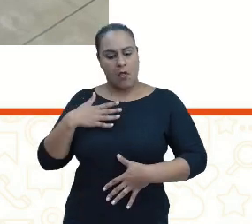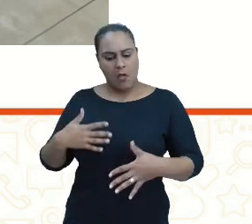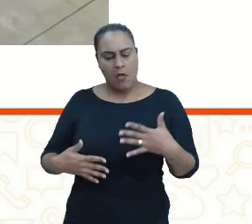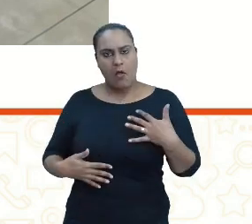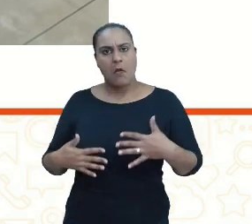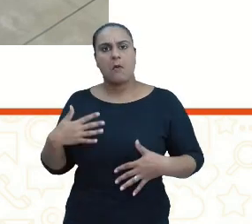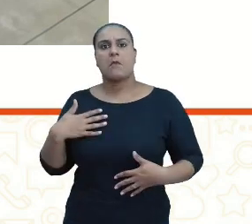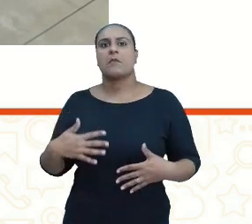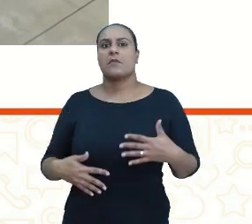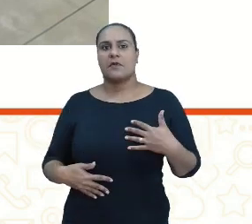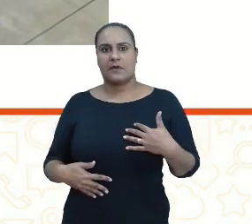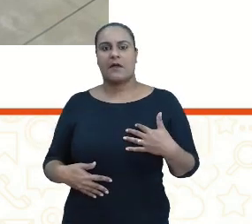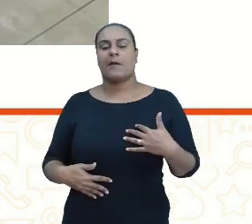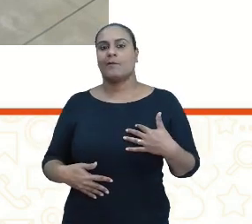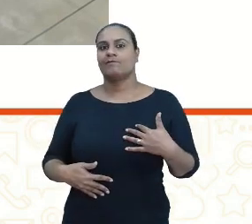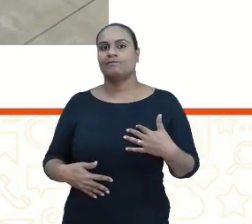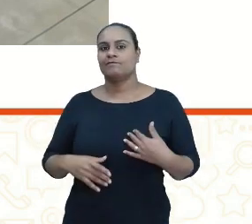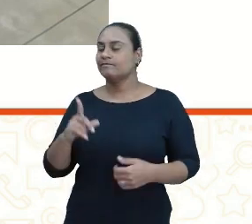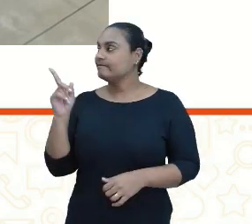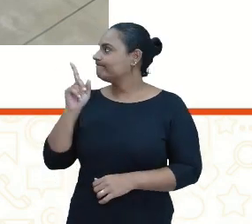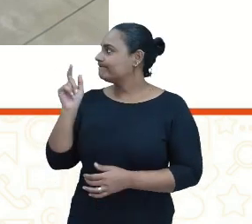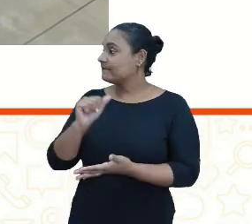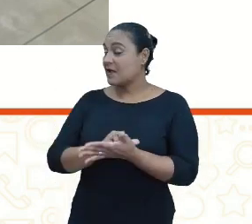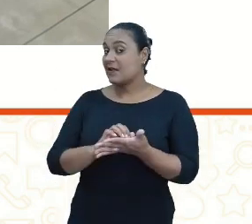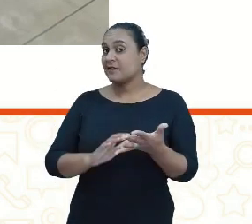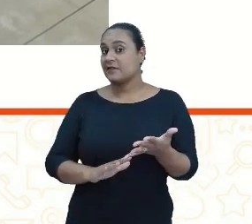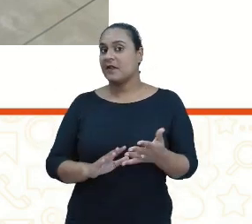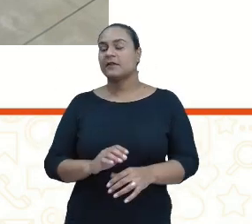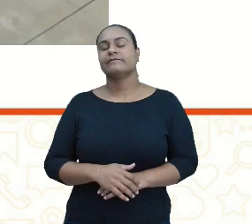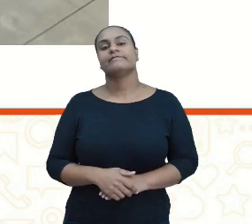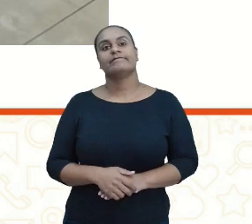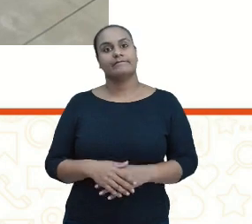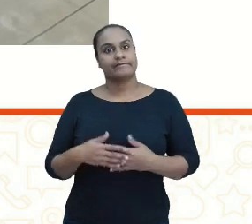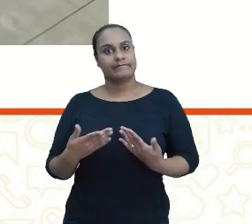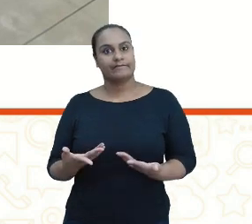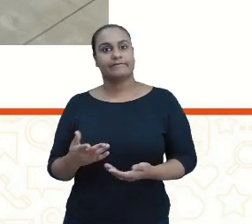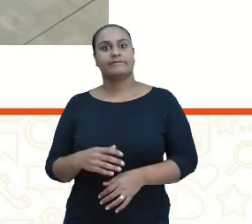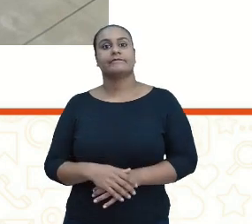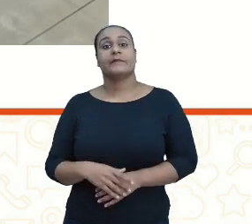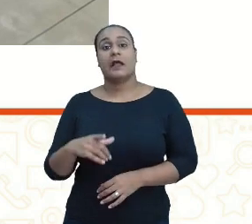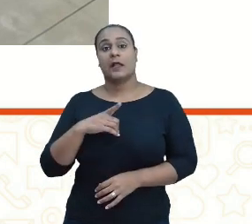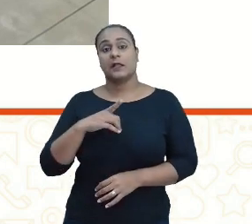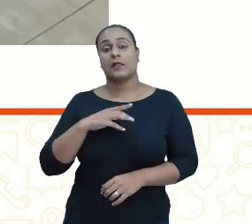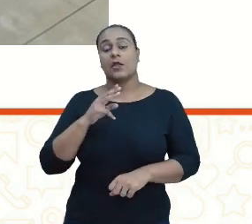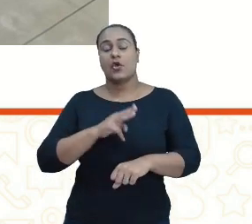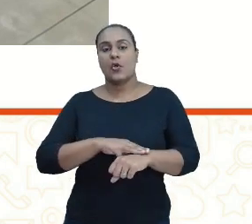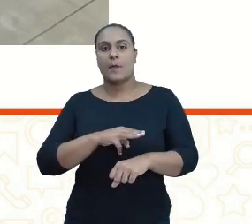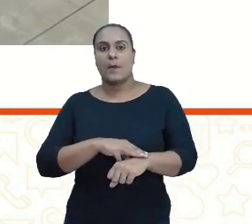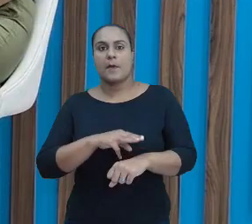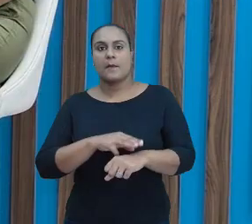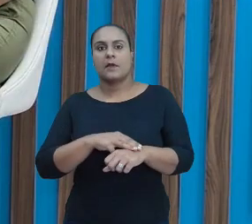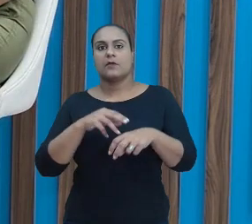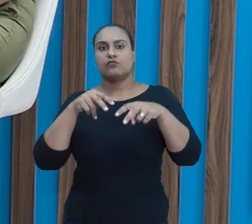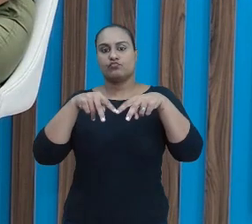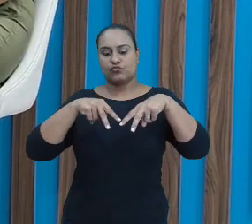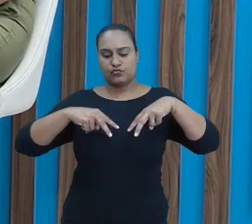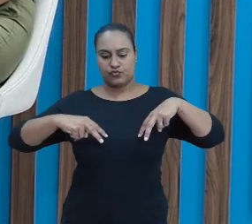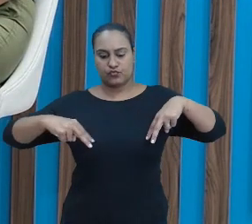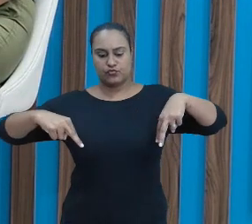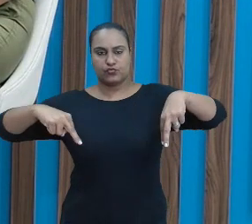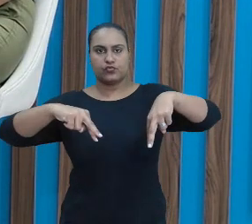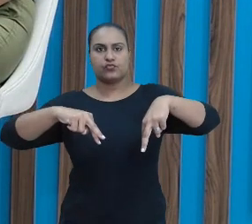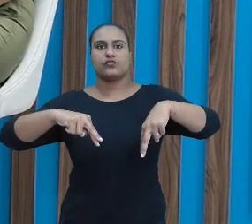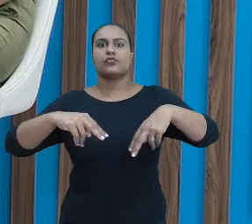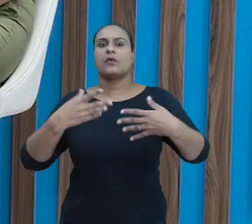mesmo nessa atividade. Além dessas atividades, também participava de momentos de rodas,